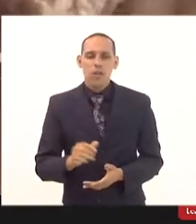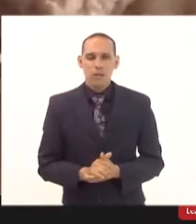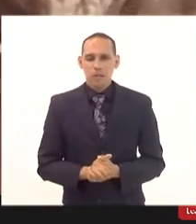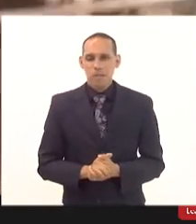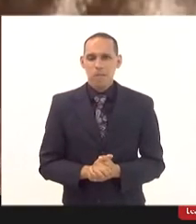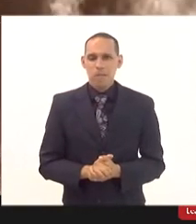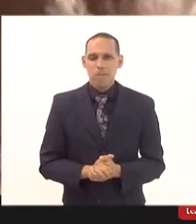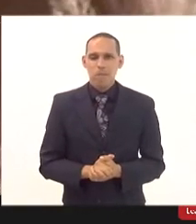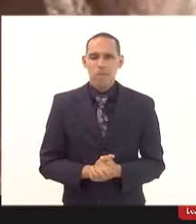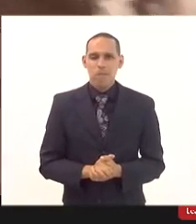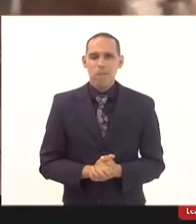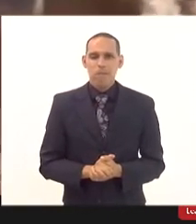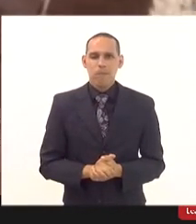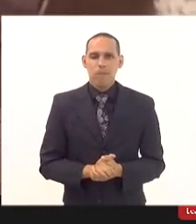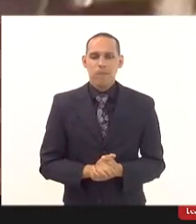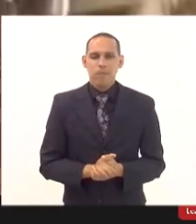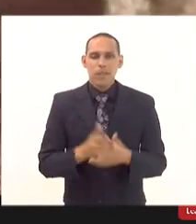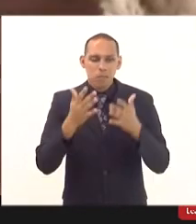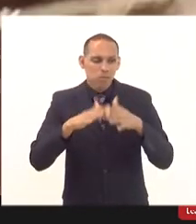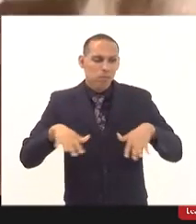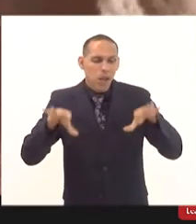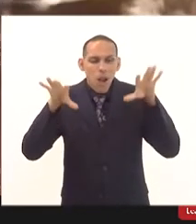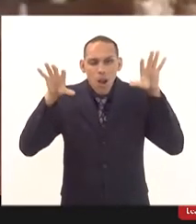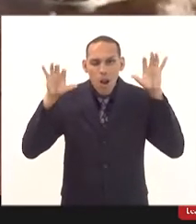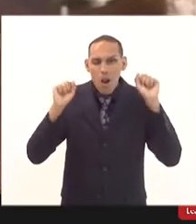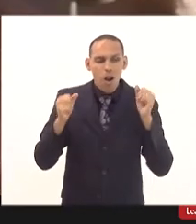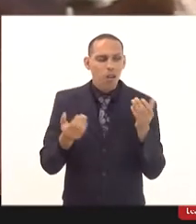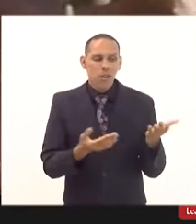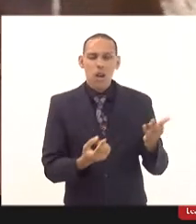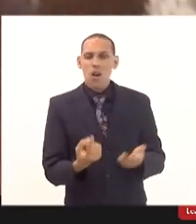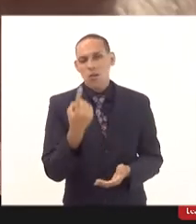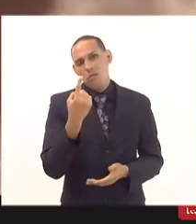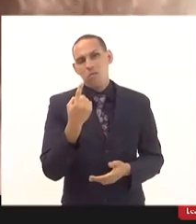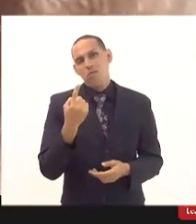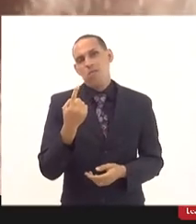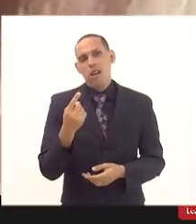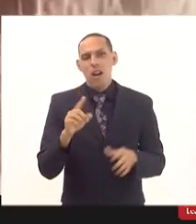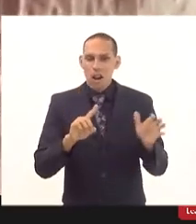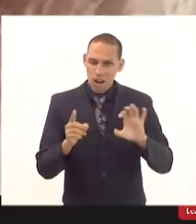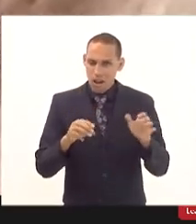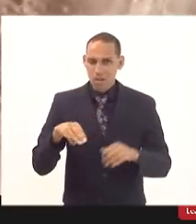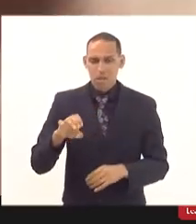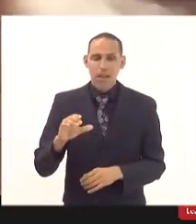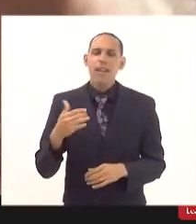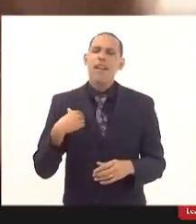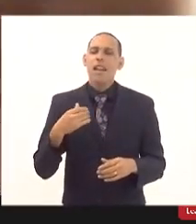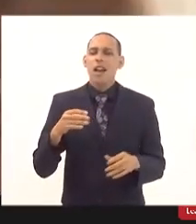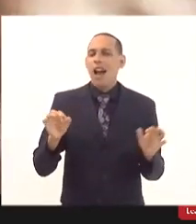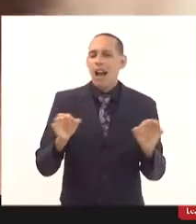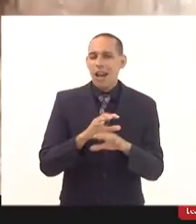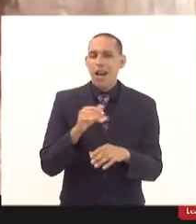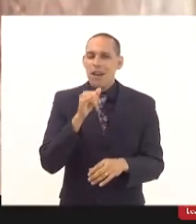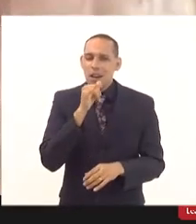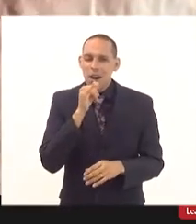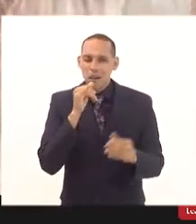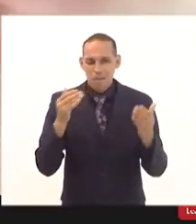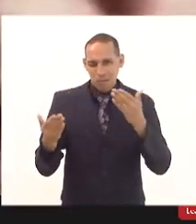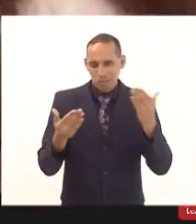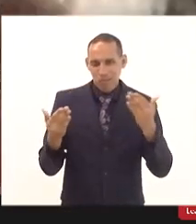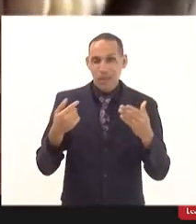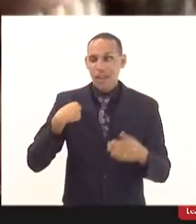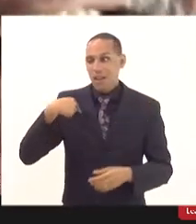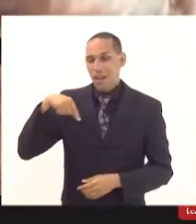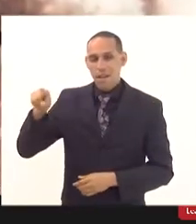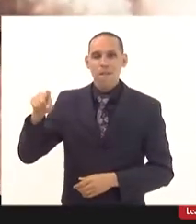de contingente dos olímpicos da programação da única rádio dab FM vão concluir Fazer uma comparação final da única vez que eu fui a